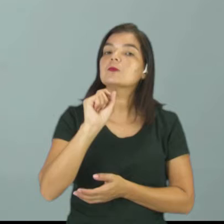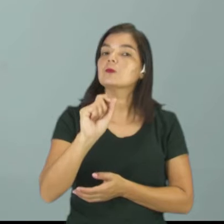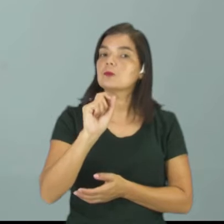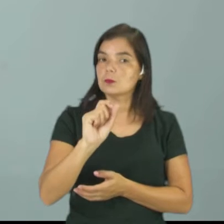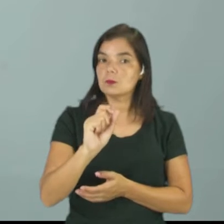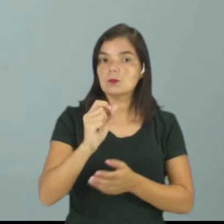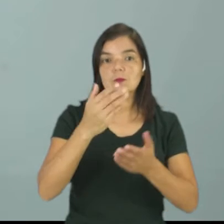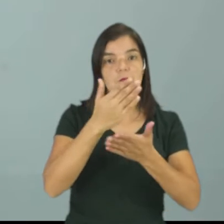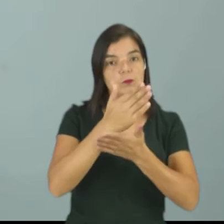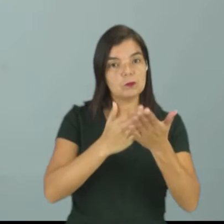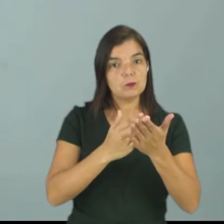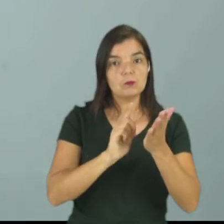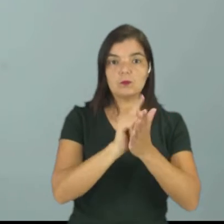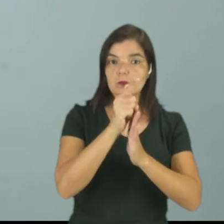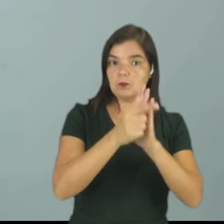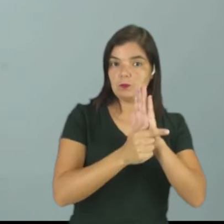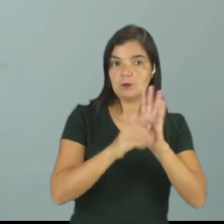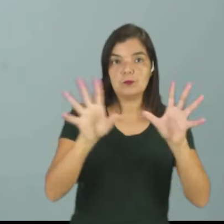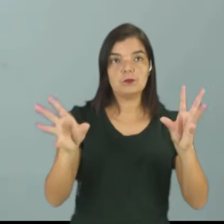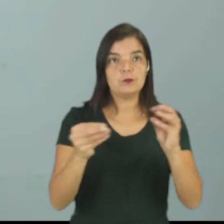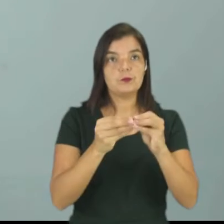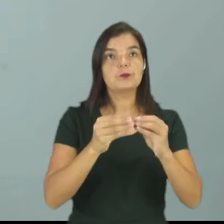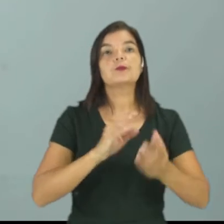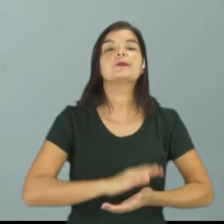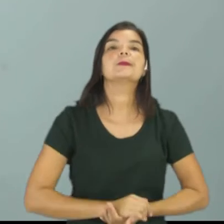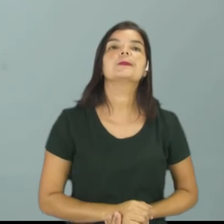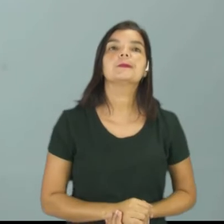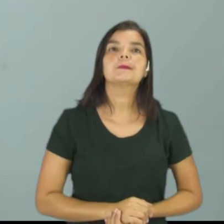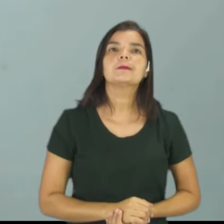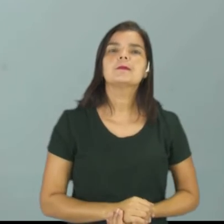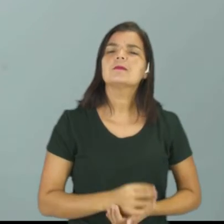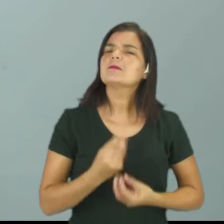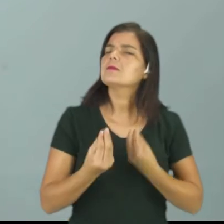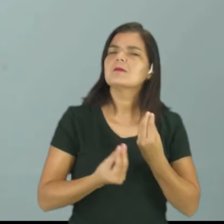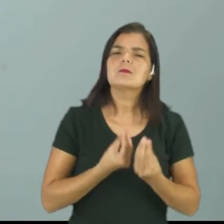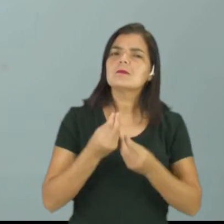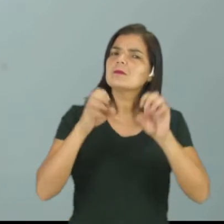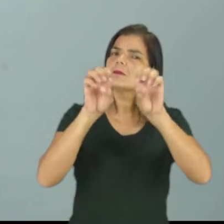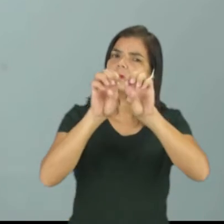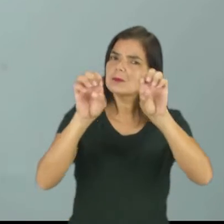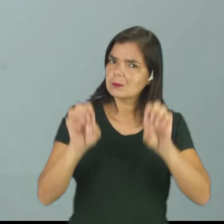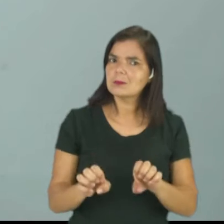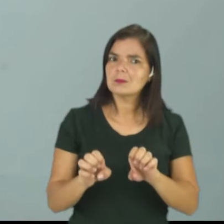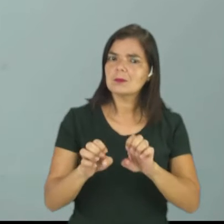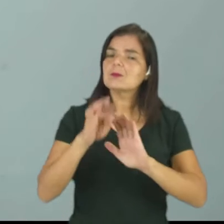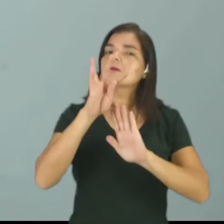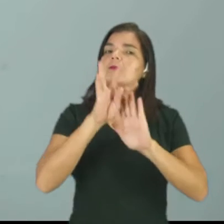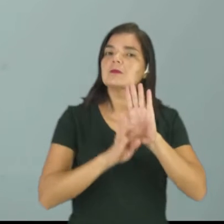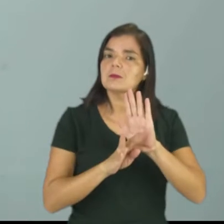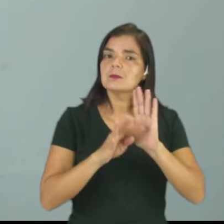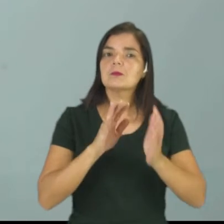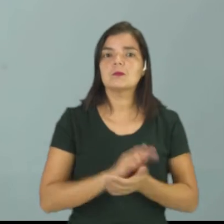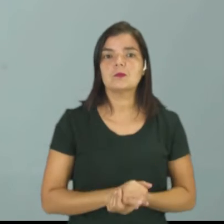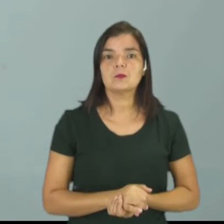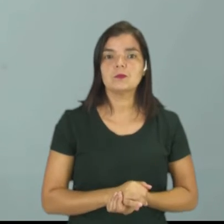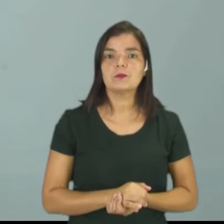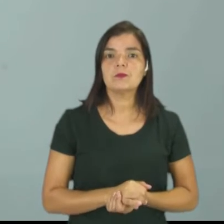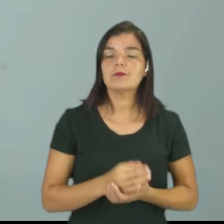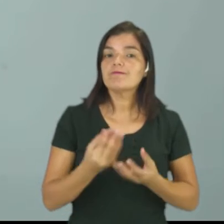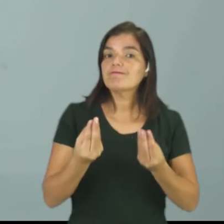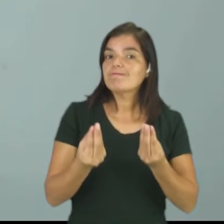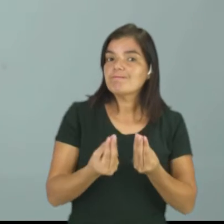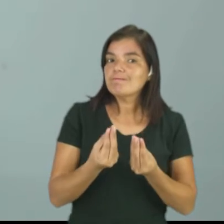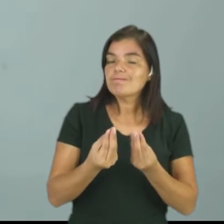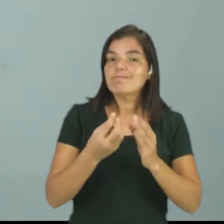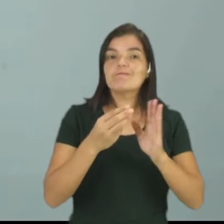são subdivididos o gênero resenha. E como é a estrutura desse texto,